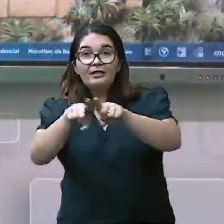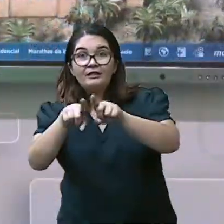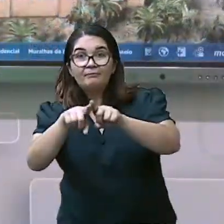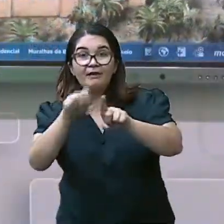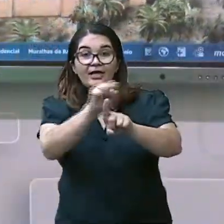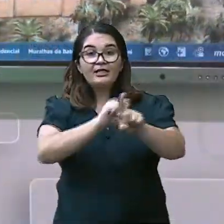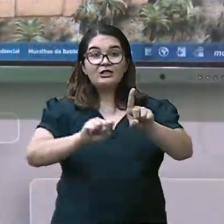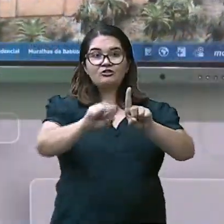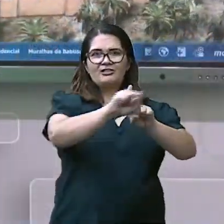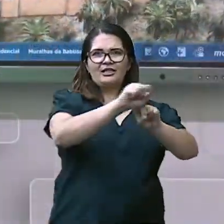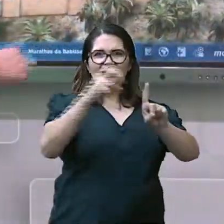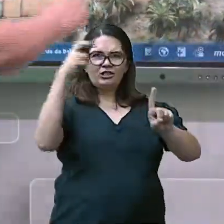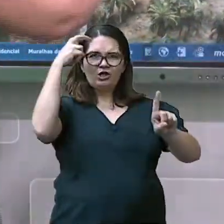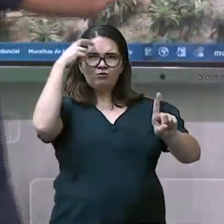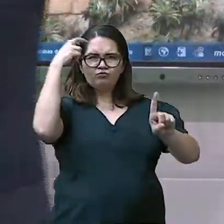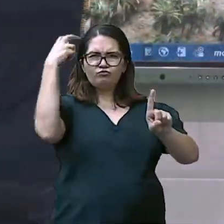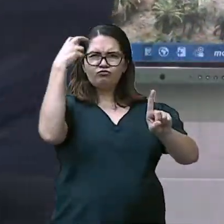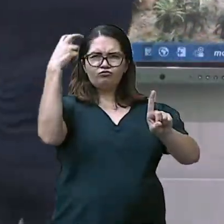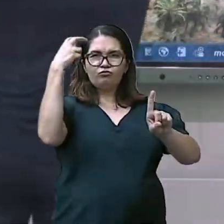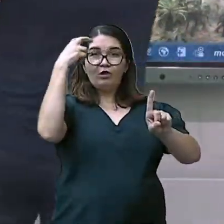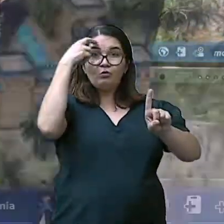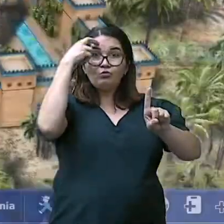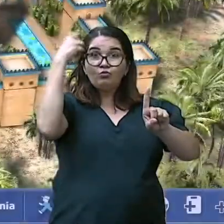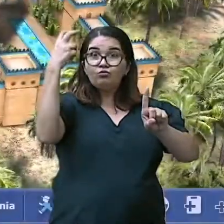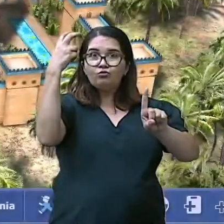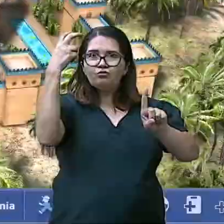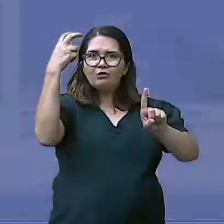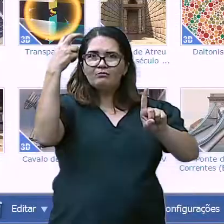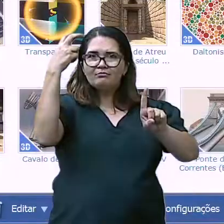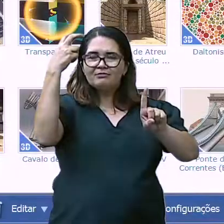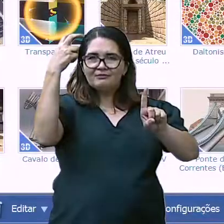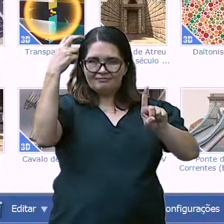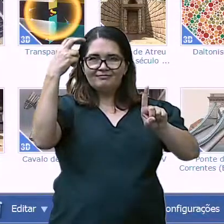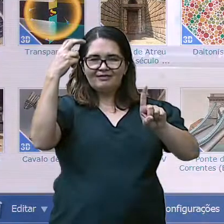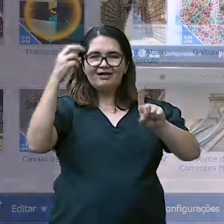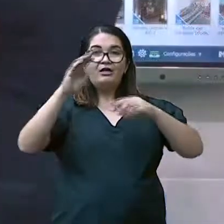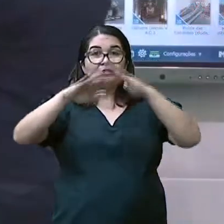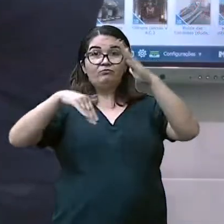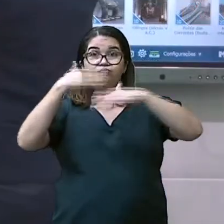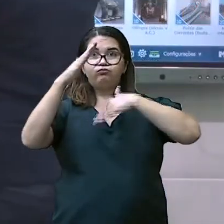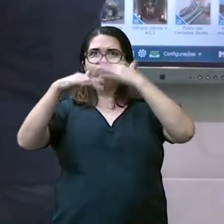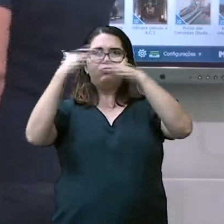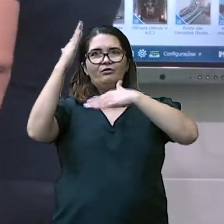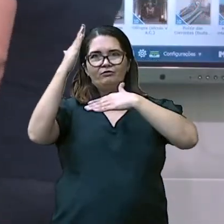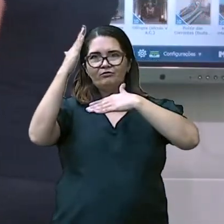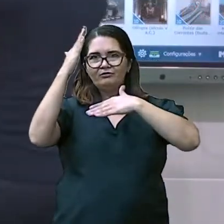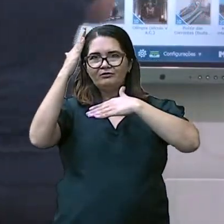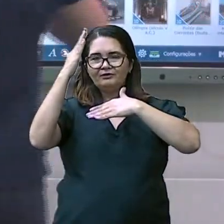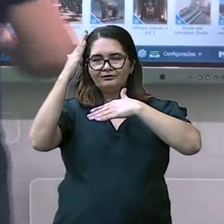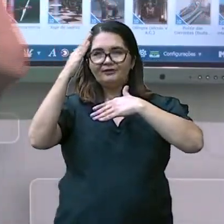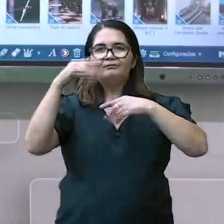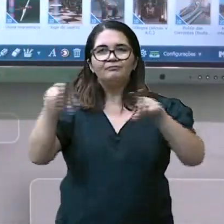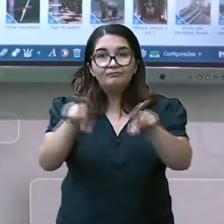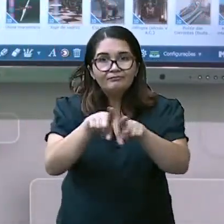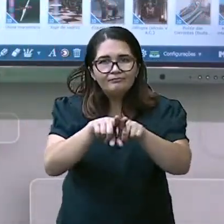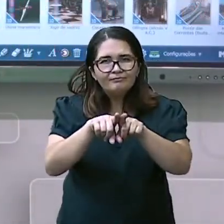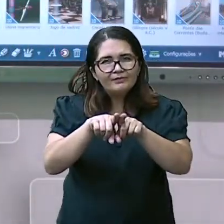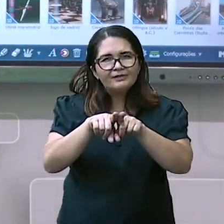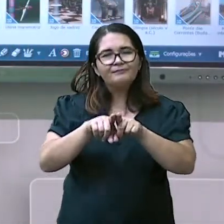muito desenvolvida. Também nós podemos ver uma outra cidade, Ur